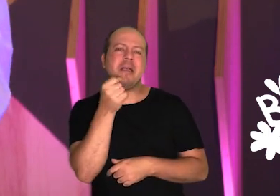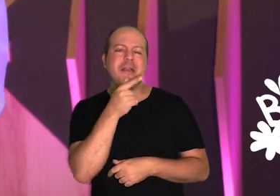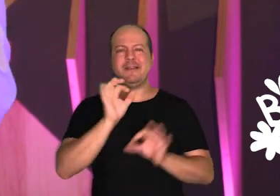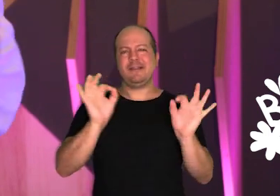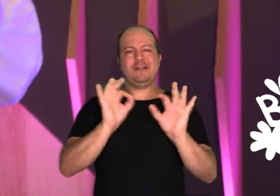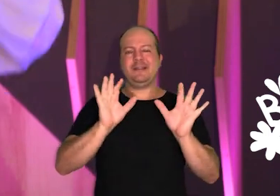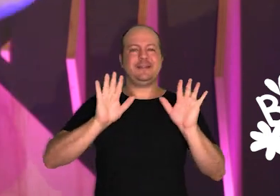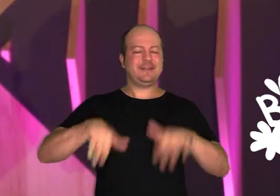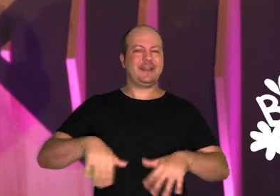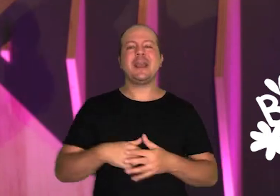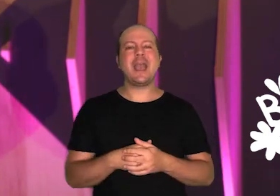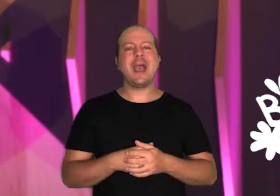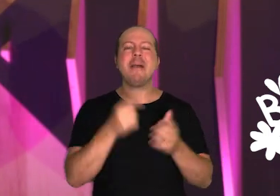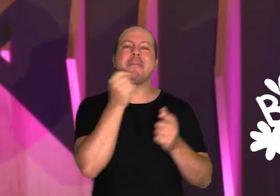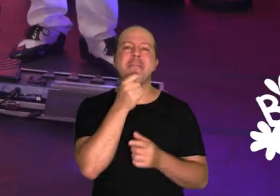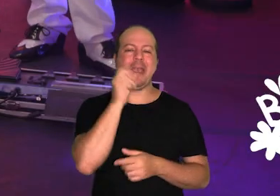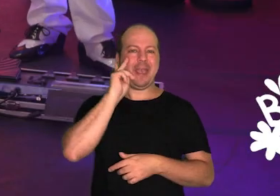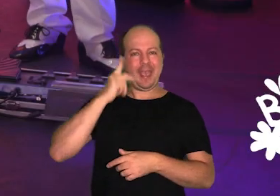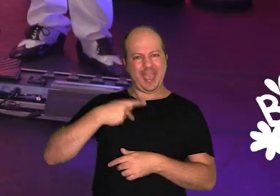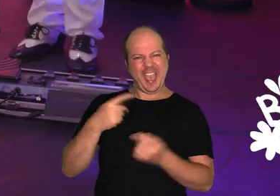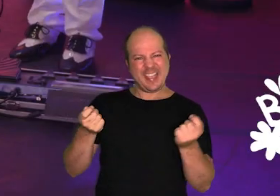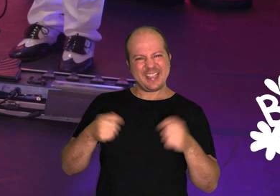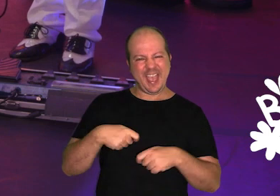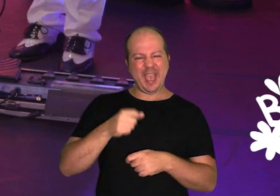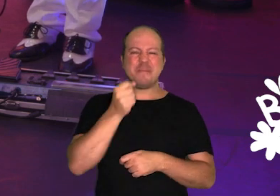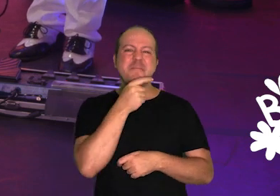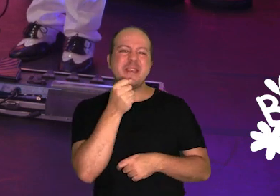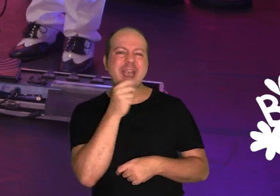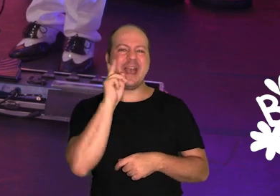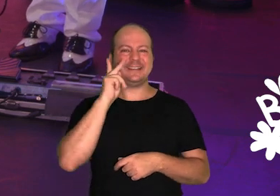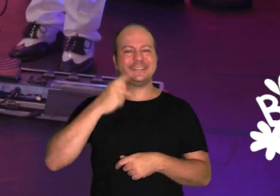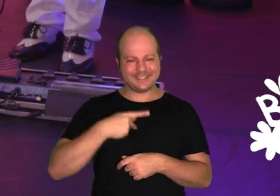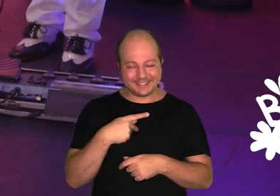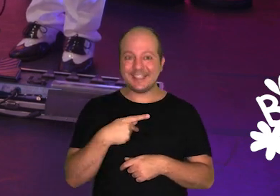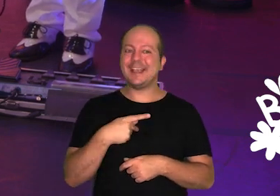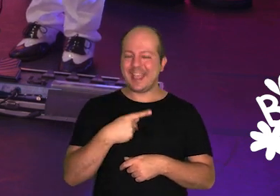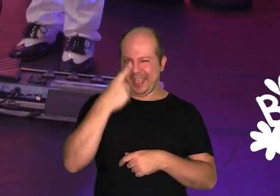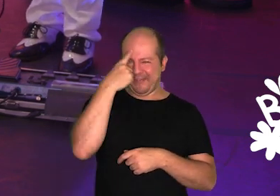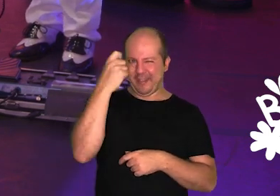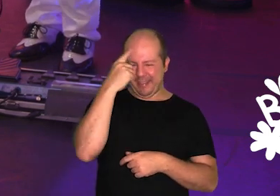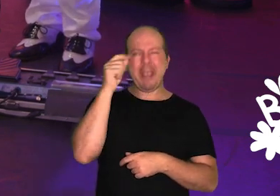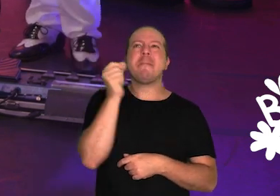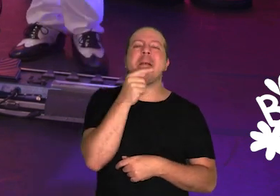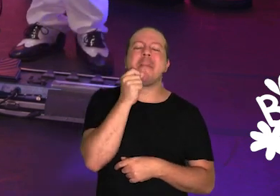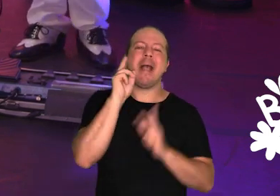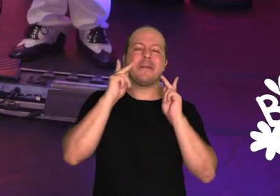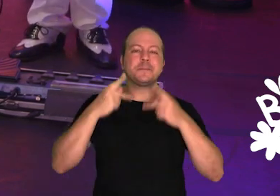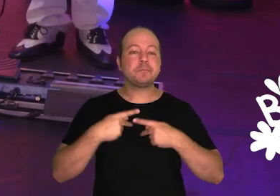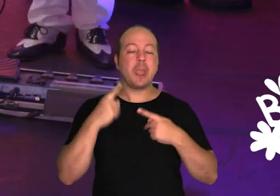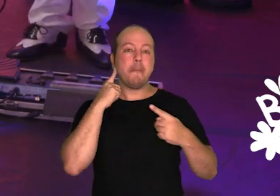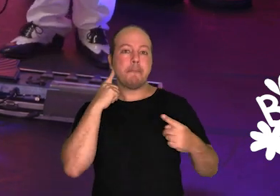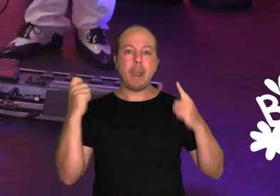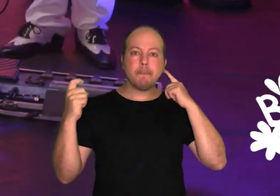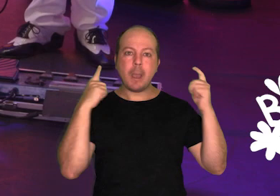assim. Ah, você se autopiatiza. Autopiadiza. Olha, eu invertei esse termo. A partir dos